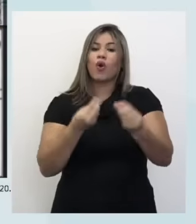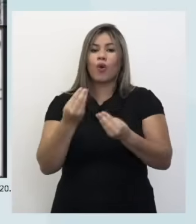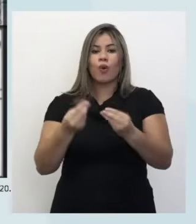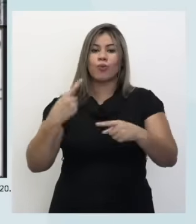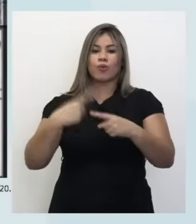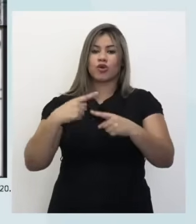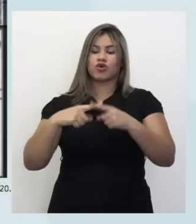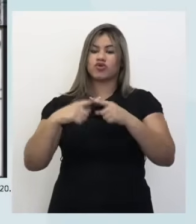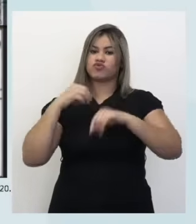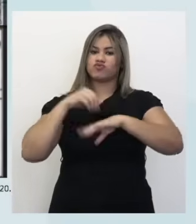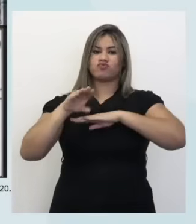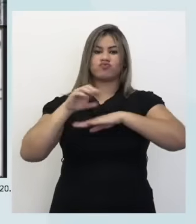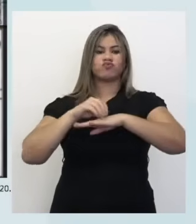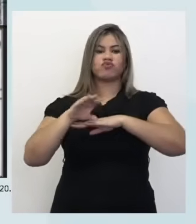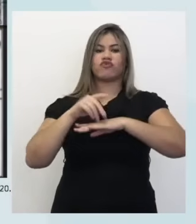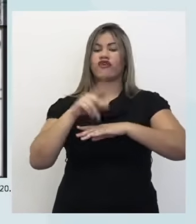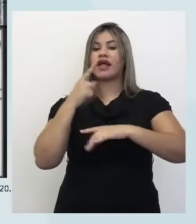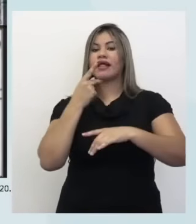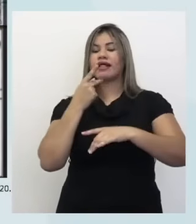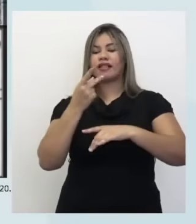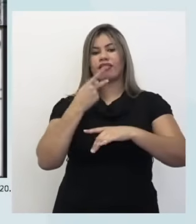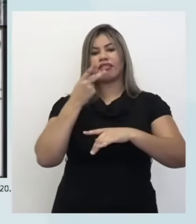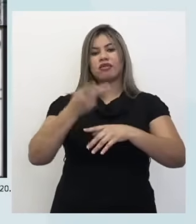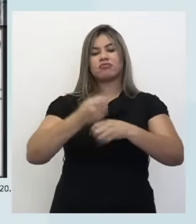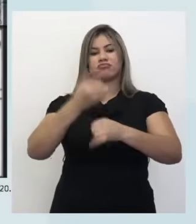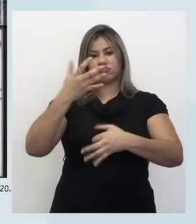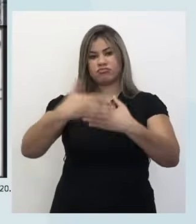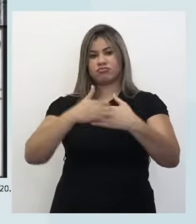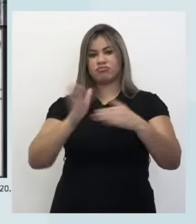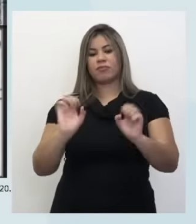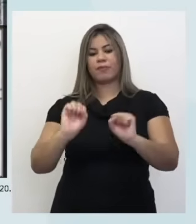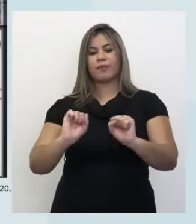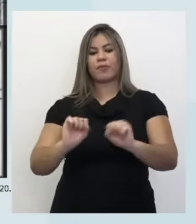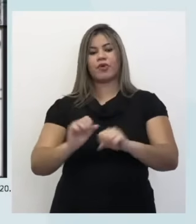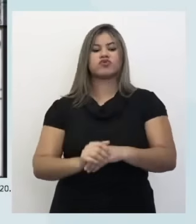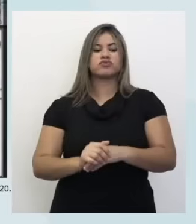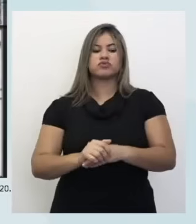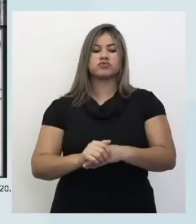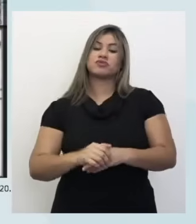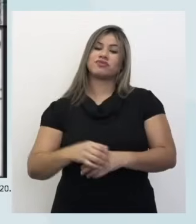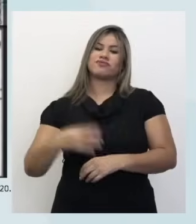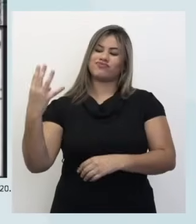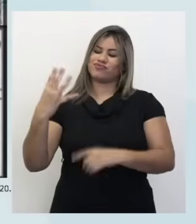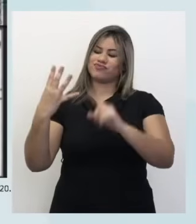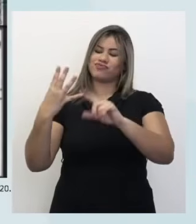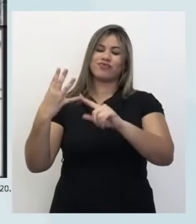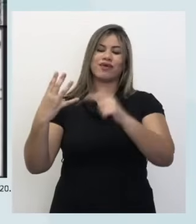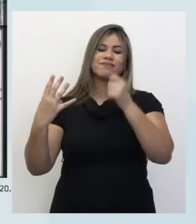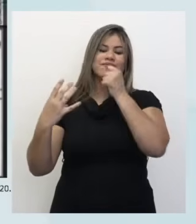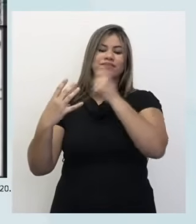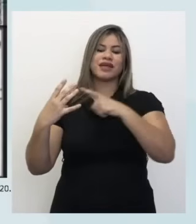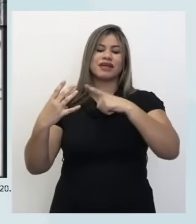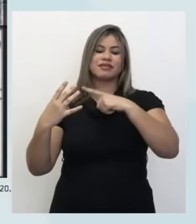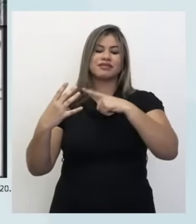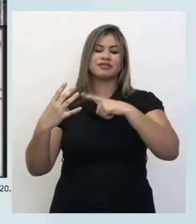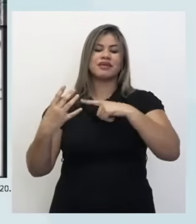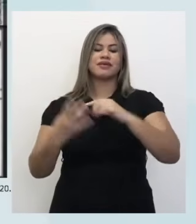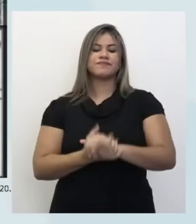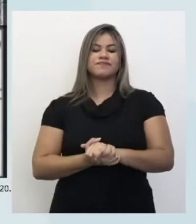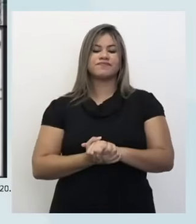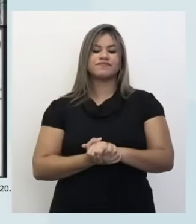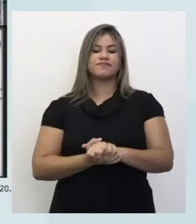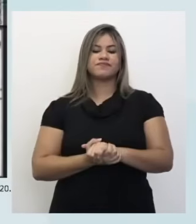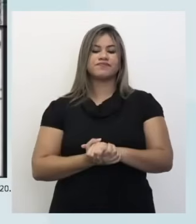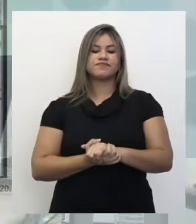só no spoiler. Pode abrir, gente, o chat. O quarto quadrinho foi mais engraçado, Marcela.